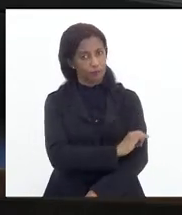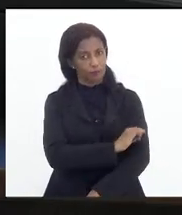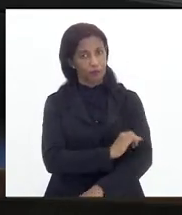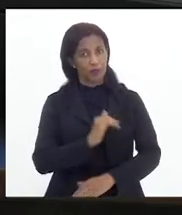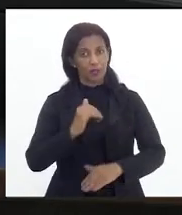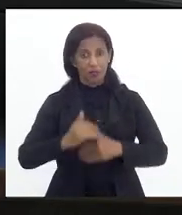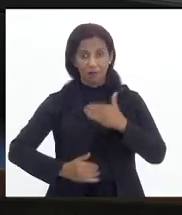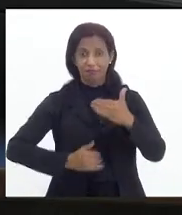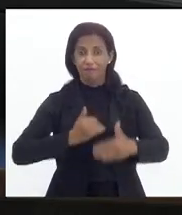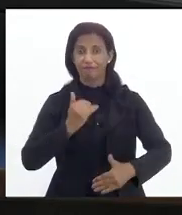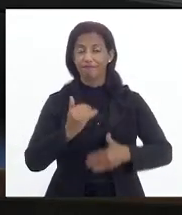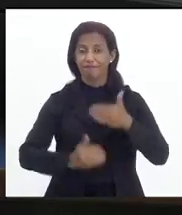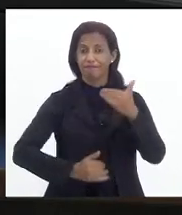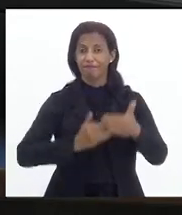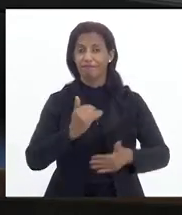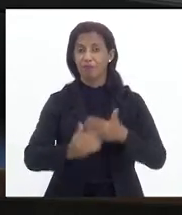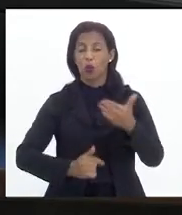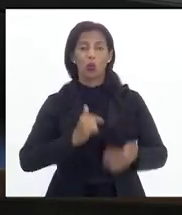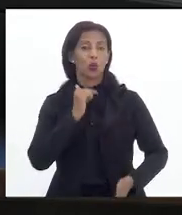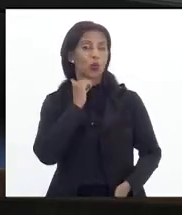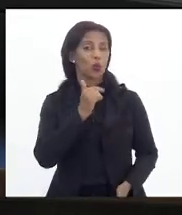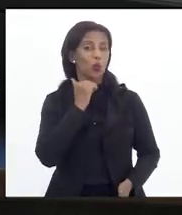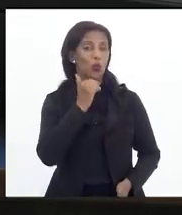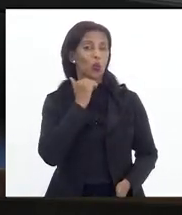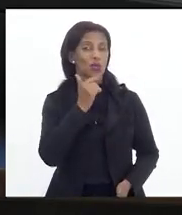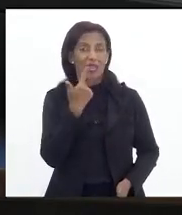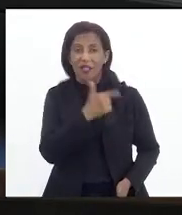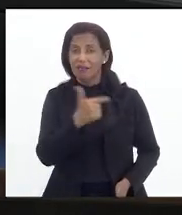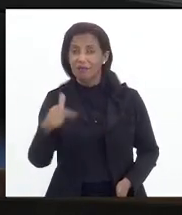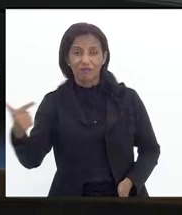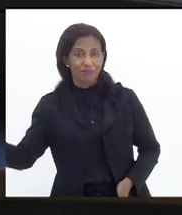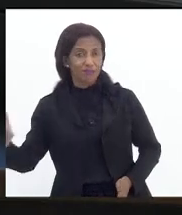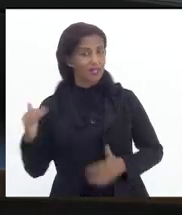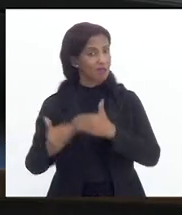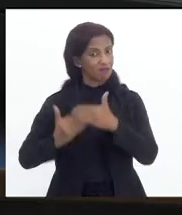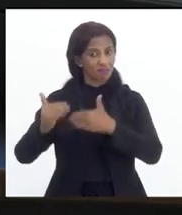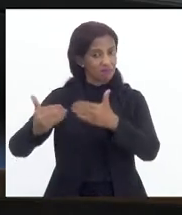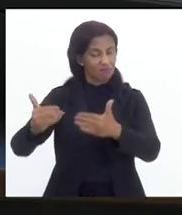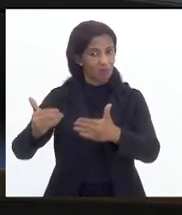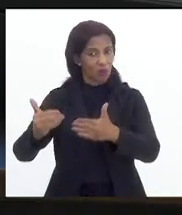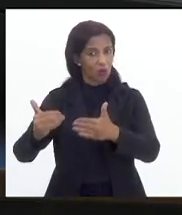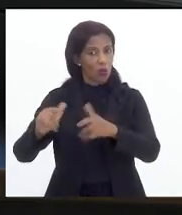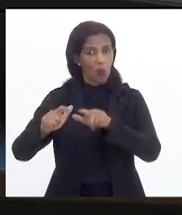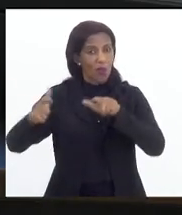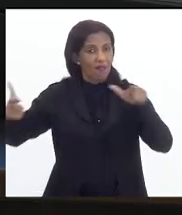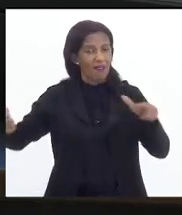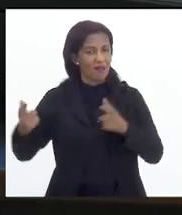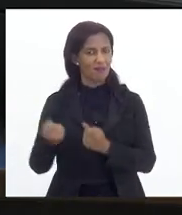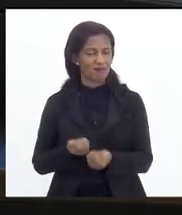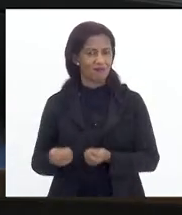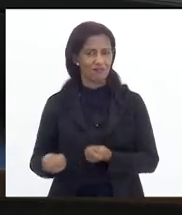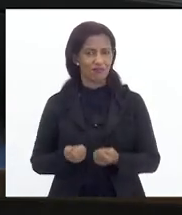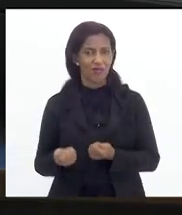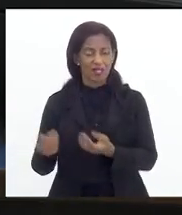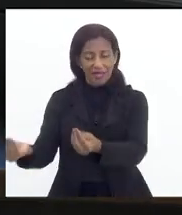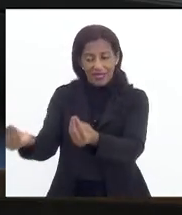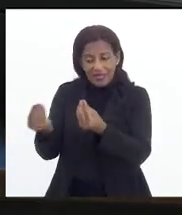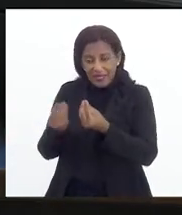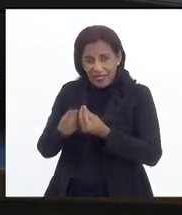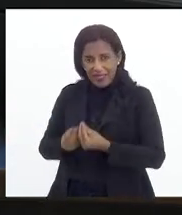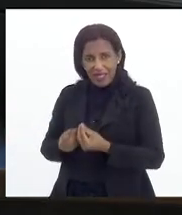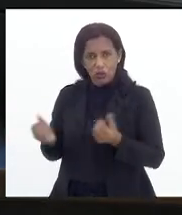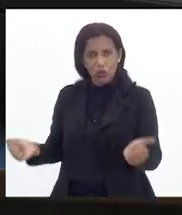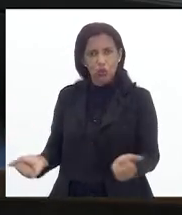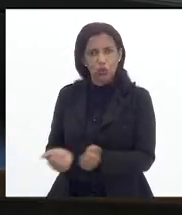consequentemente nós não conseguimos fazer desenvolvimento não conseguimos fazer crescimento econômico que traga